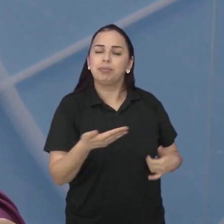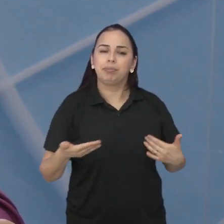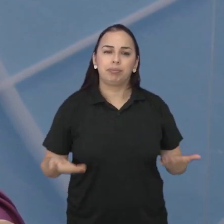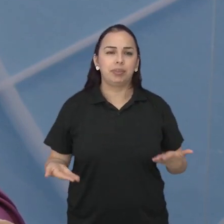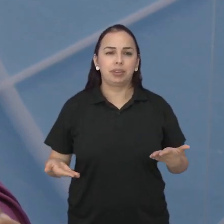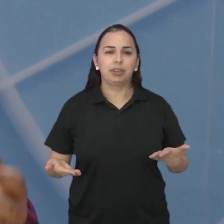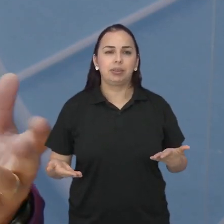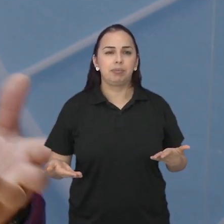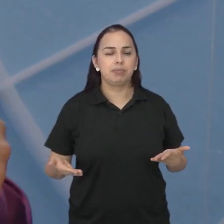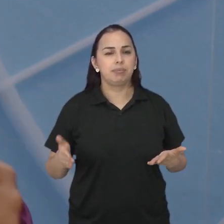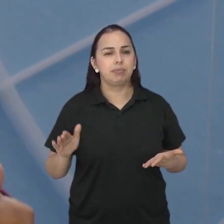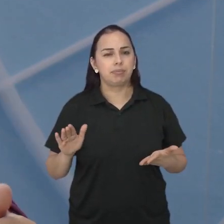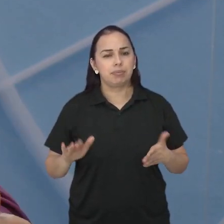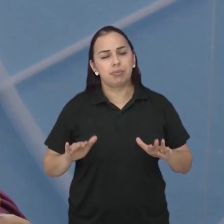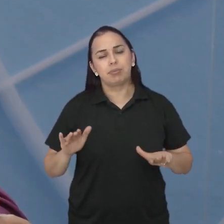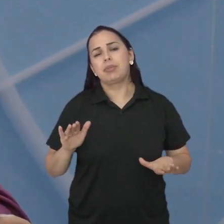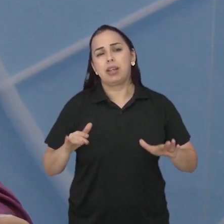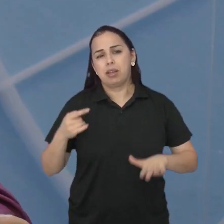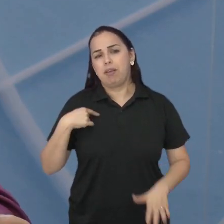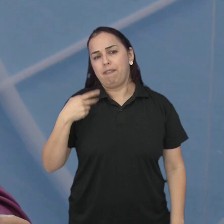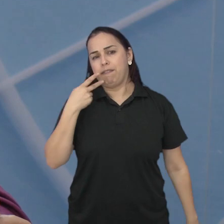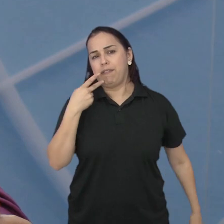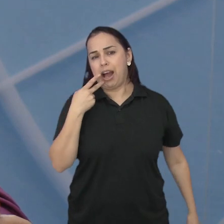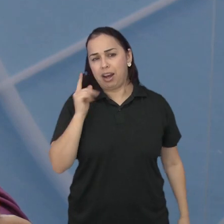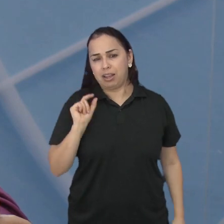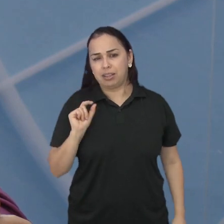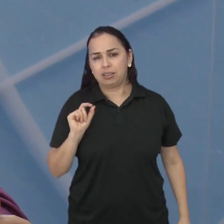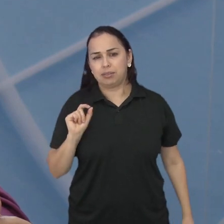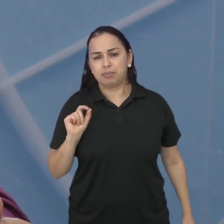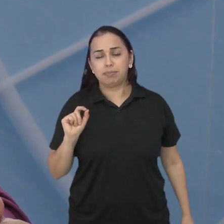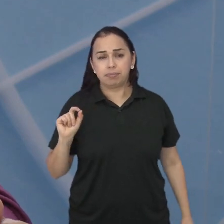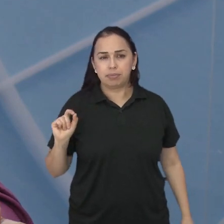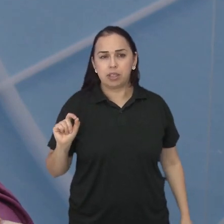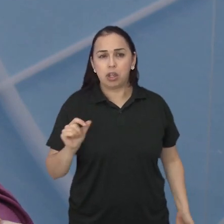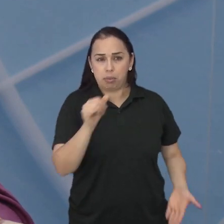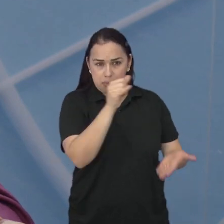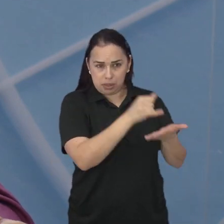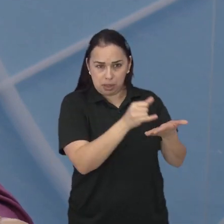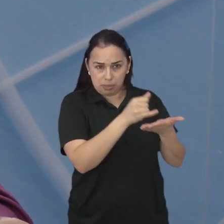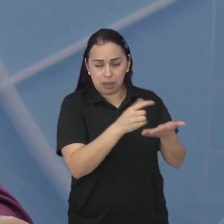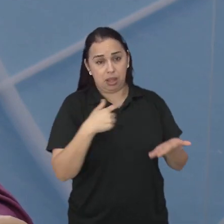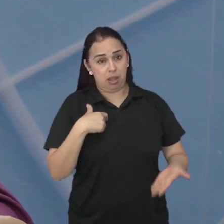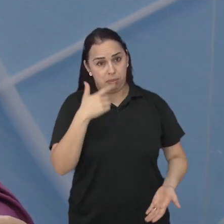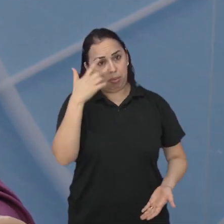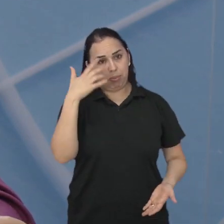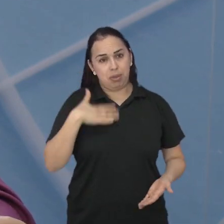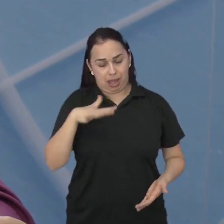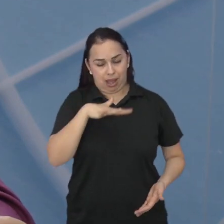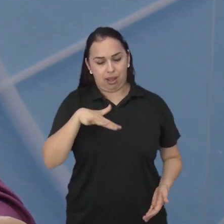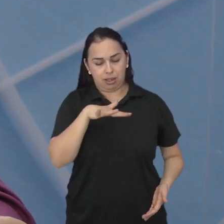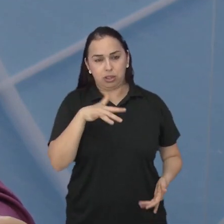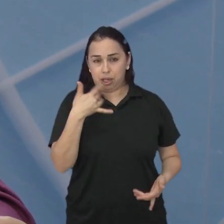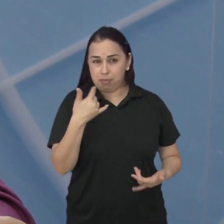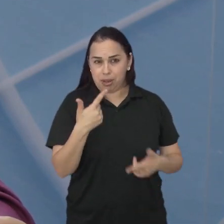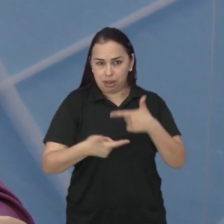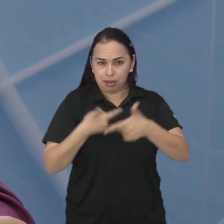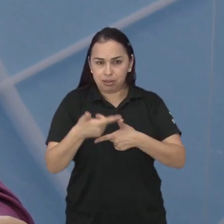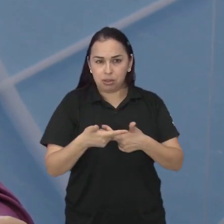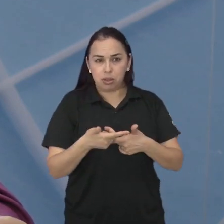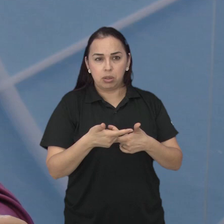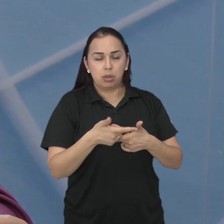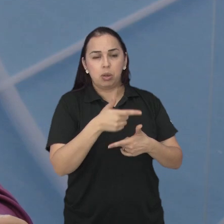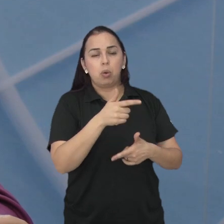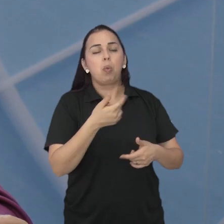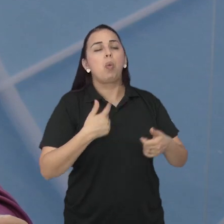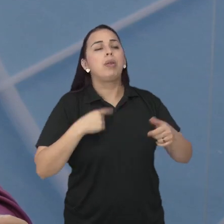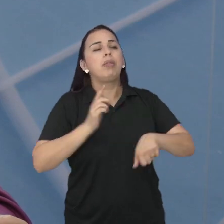assim, não pode, às vezes, né, quando a gente fala, né, sobre o uso de substância psicoativa, que eu tenho mais conhecimento, quanto tempo que demora para você fazer